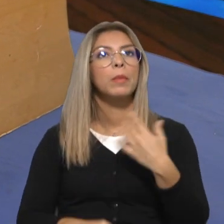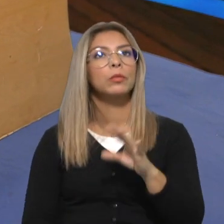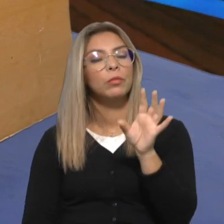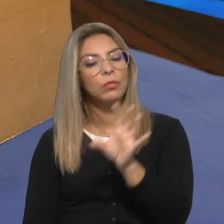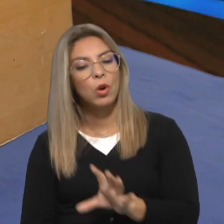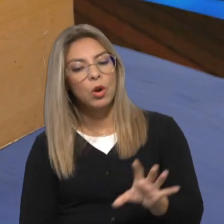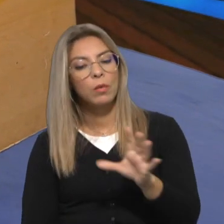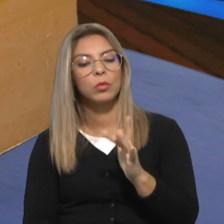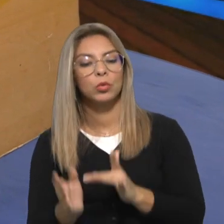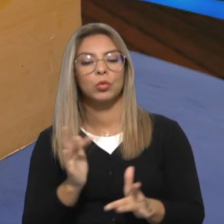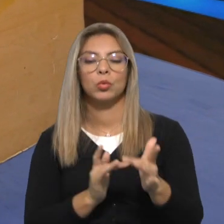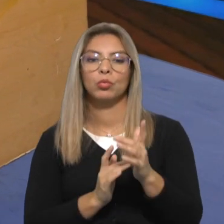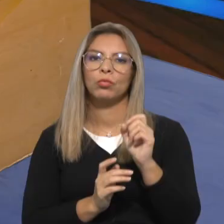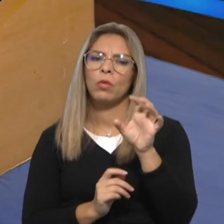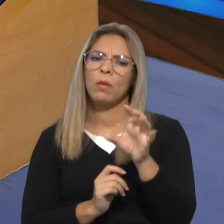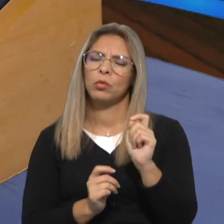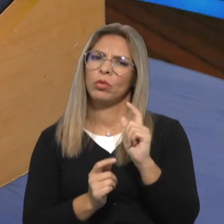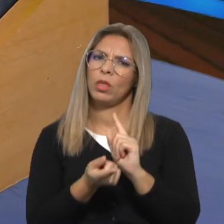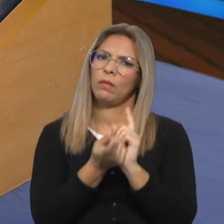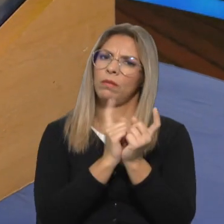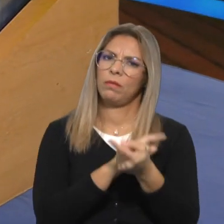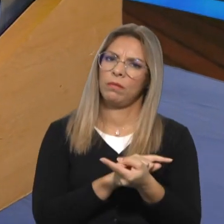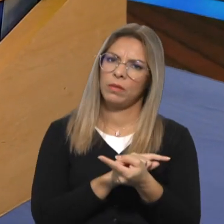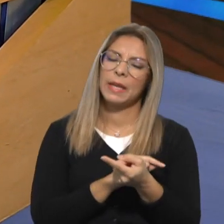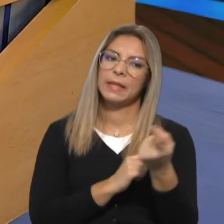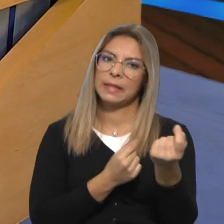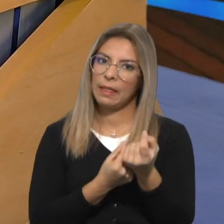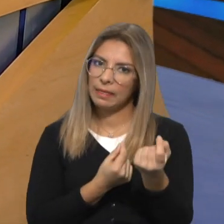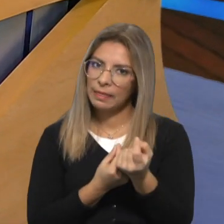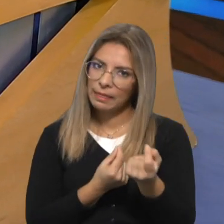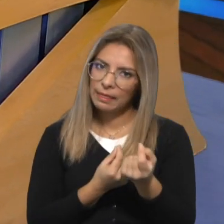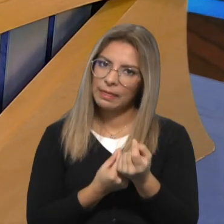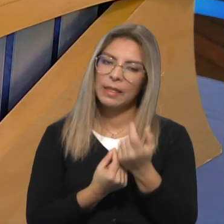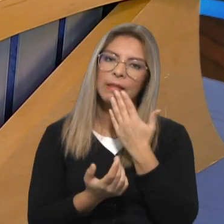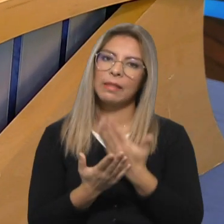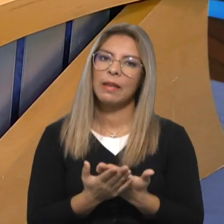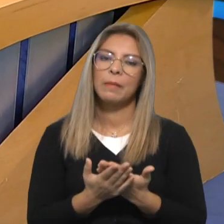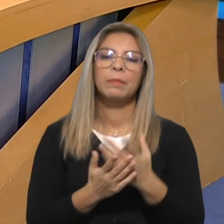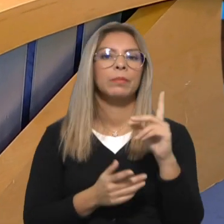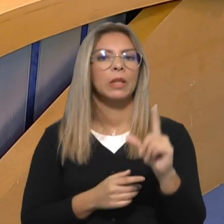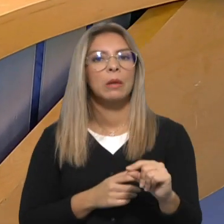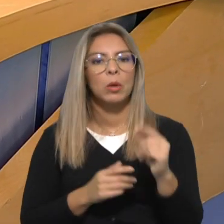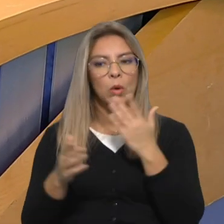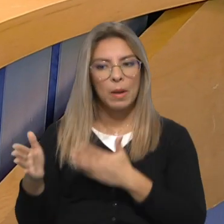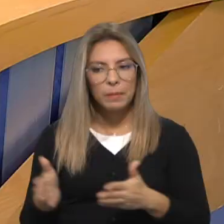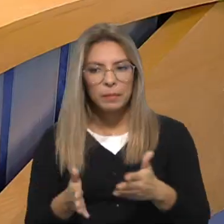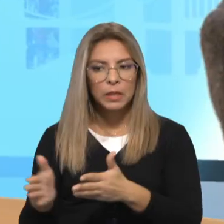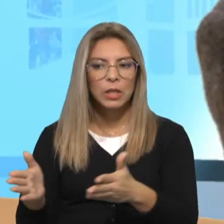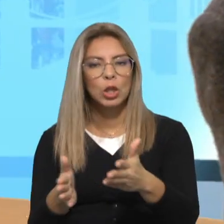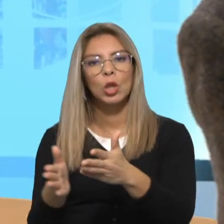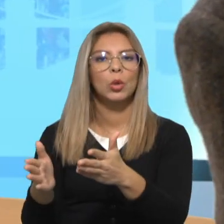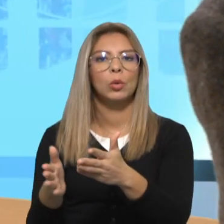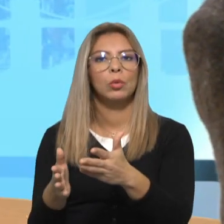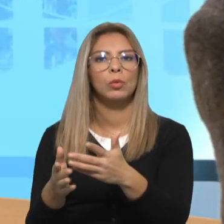exatamente o contrário. Foi tornar-se próximo, foi tornar-se misericórdia, portanto, aquele que faz caminho, que tem o coração junto